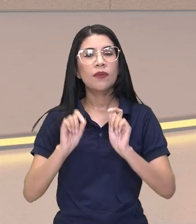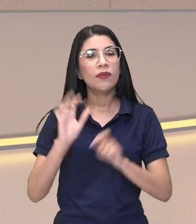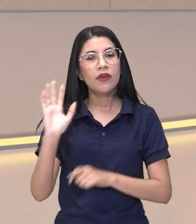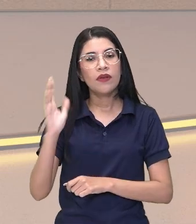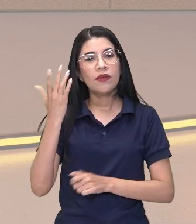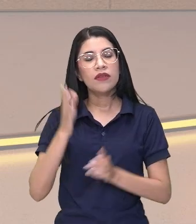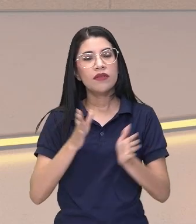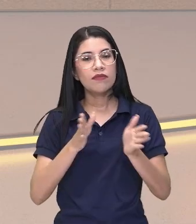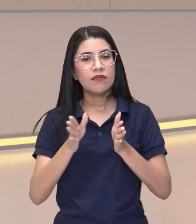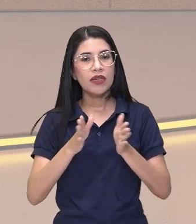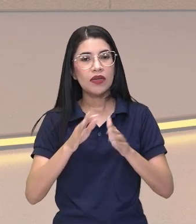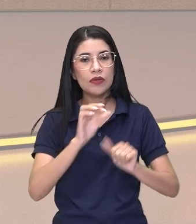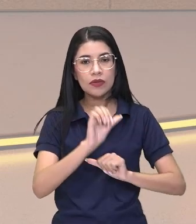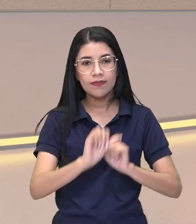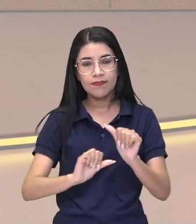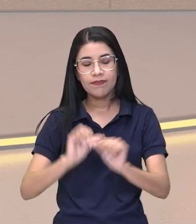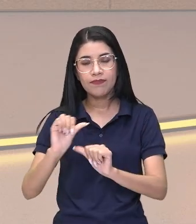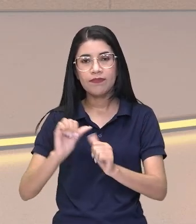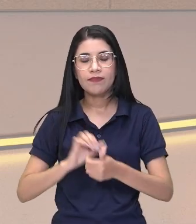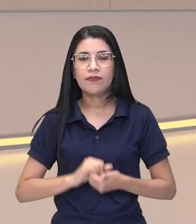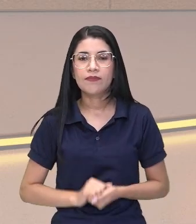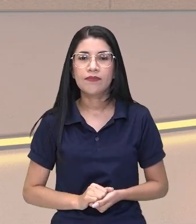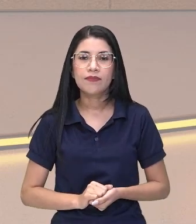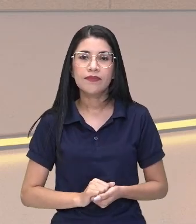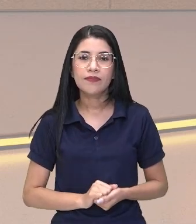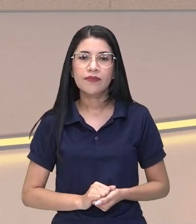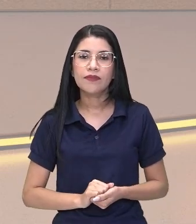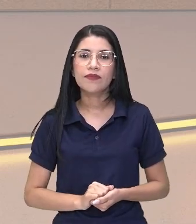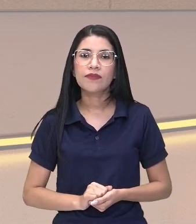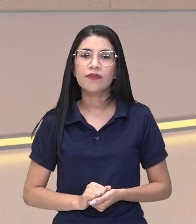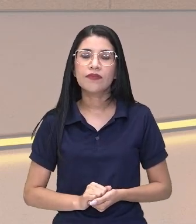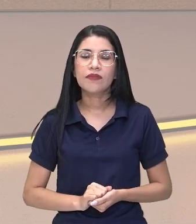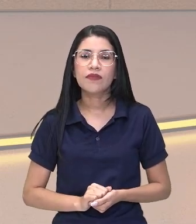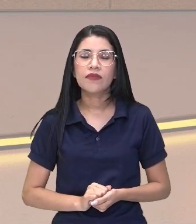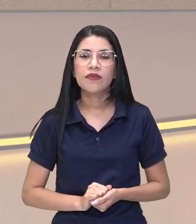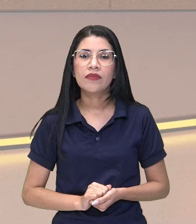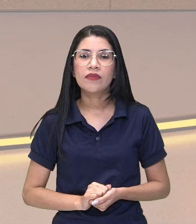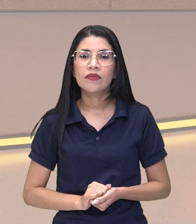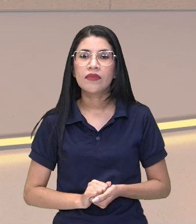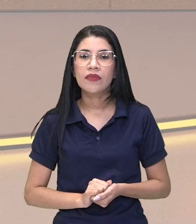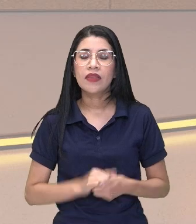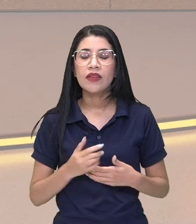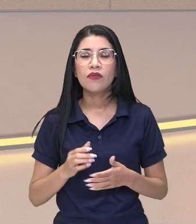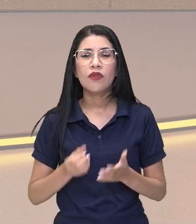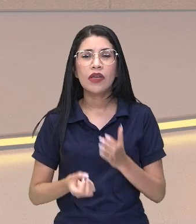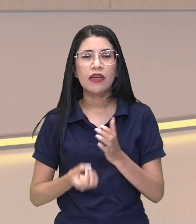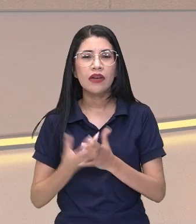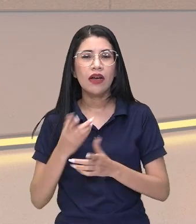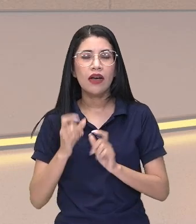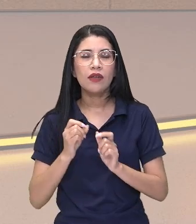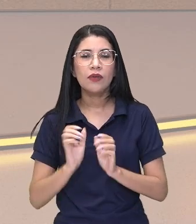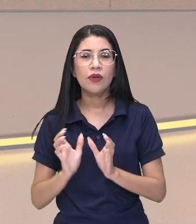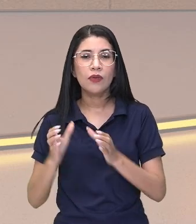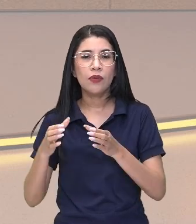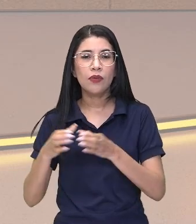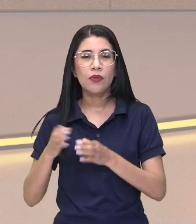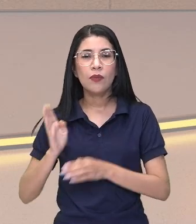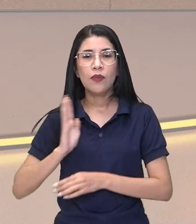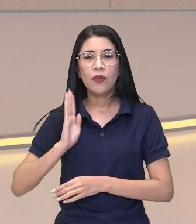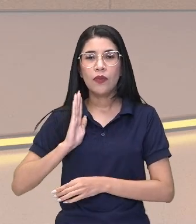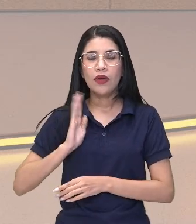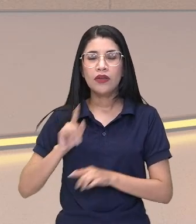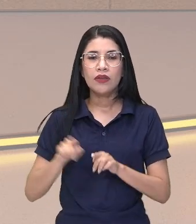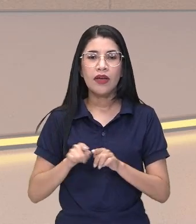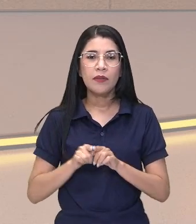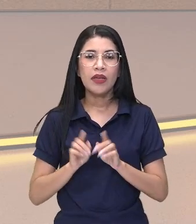neste período? Nós temos aqui, não é mesmo, o nascimento então da burguesia, o comércio dominando